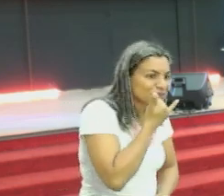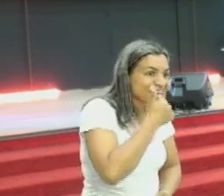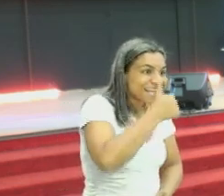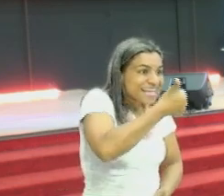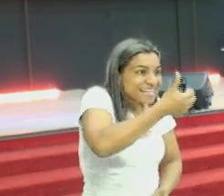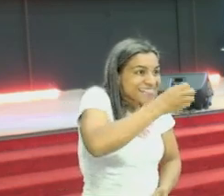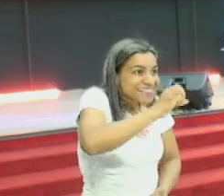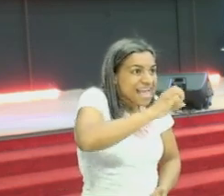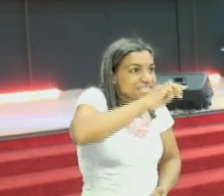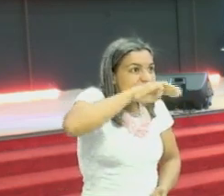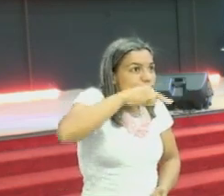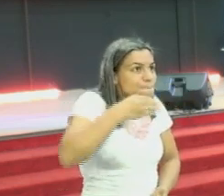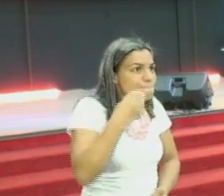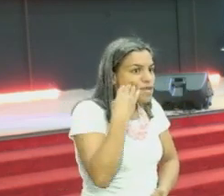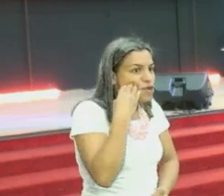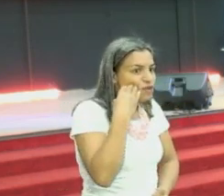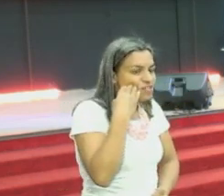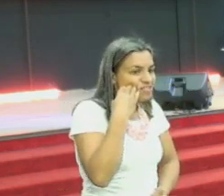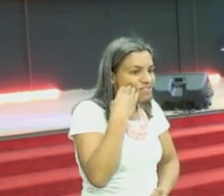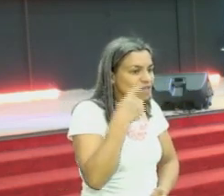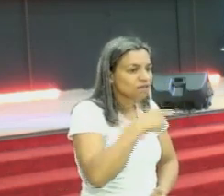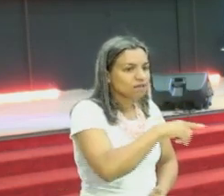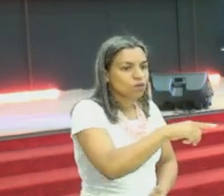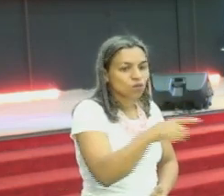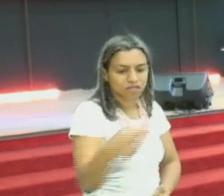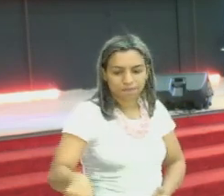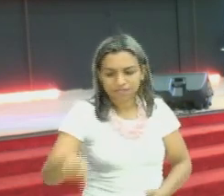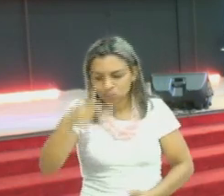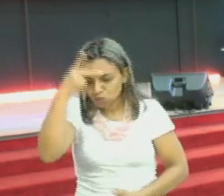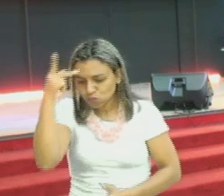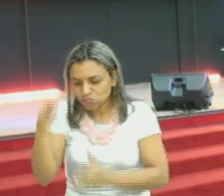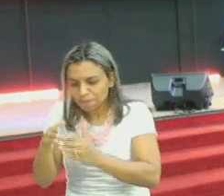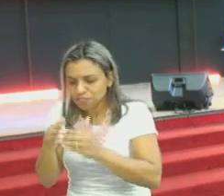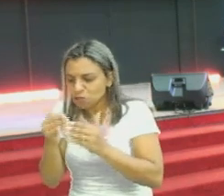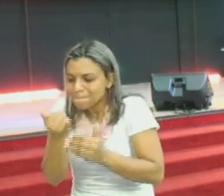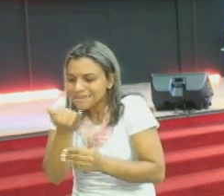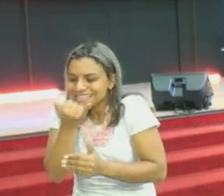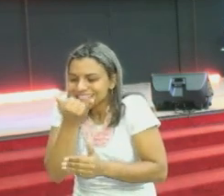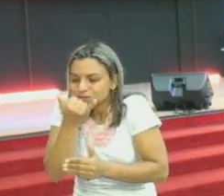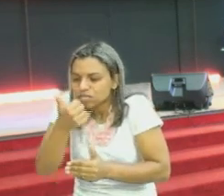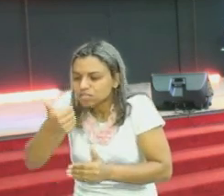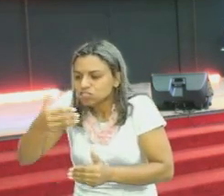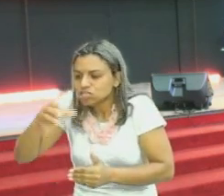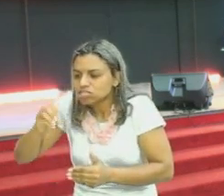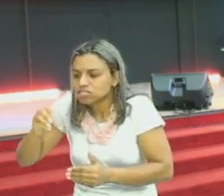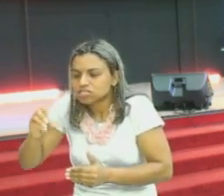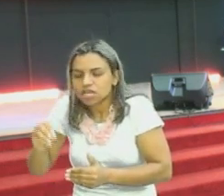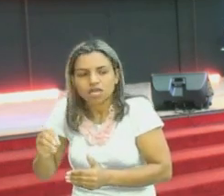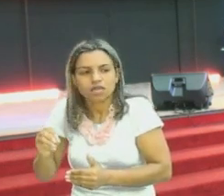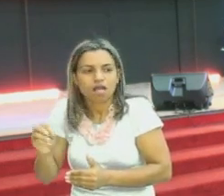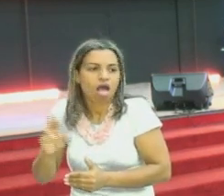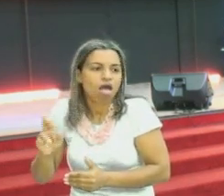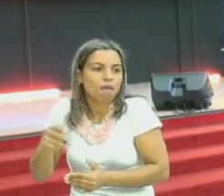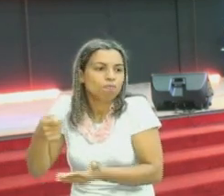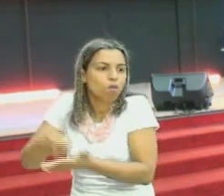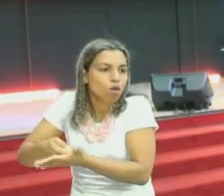10.000 talentos, e quando alguém te pediu perdão de 100 denários, você não perdoou. Portanto,